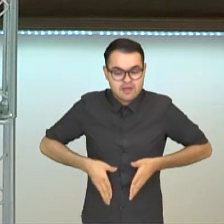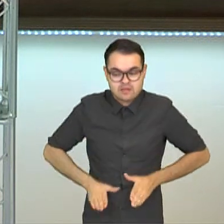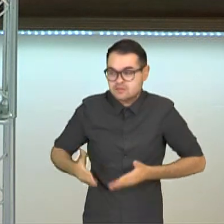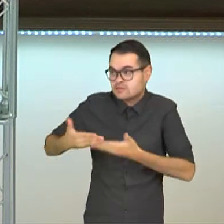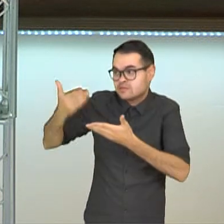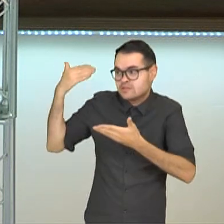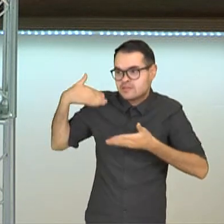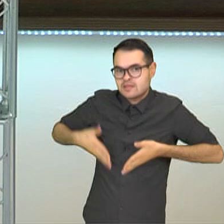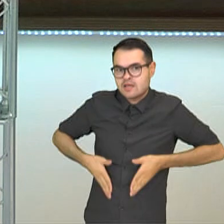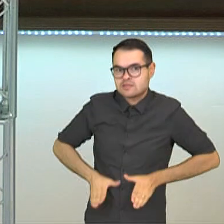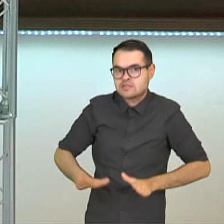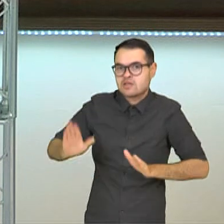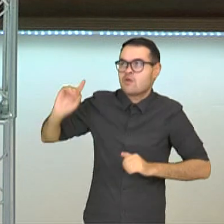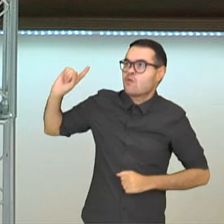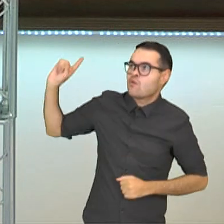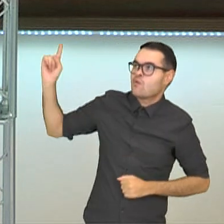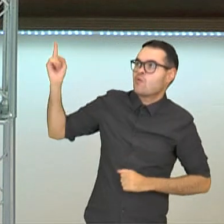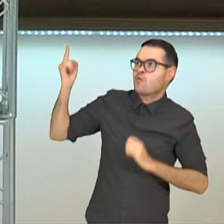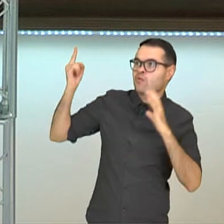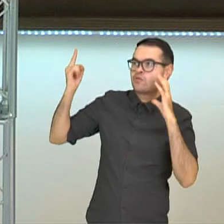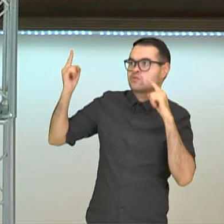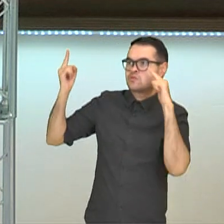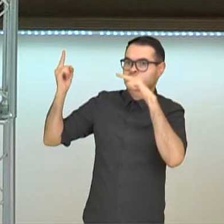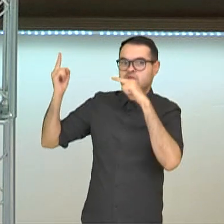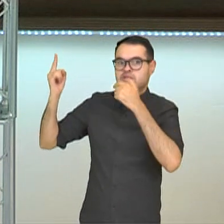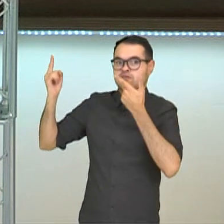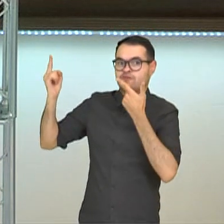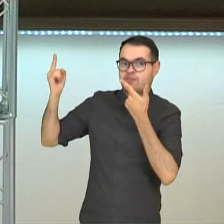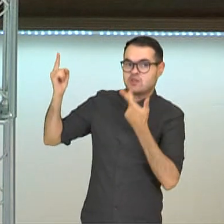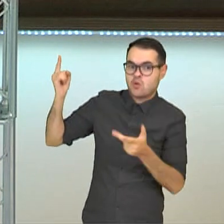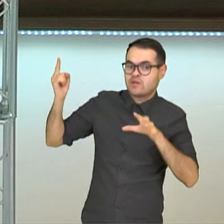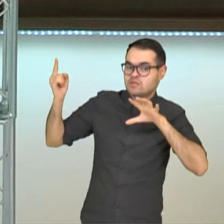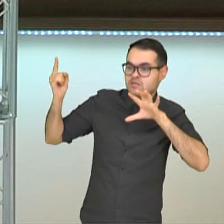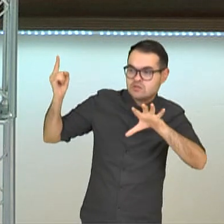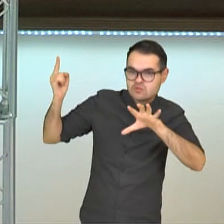um anjo, tralalá, disse isso.